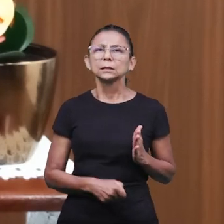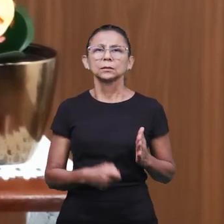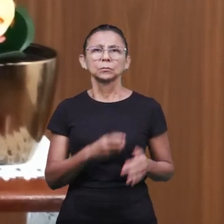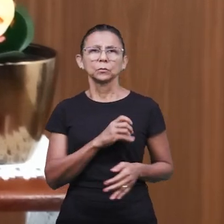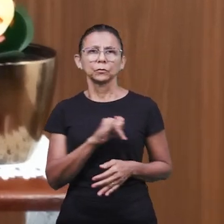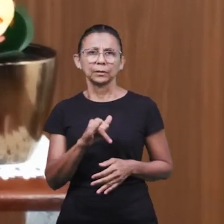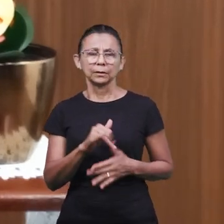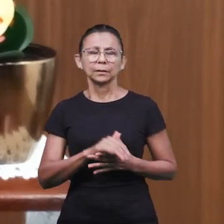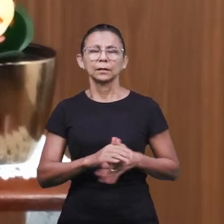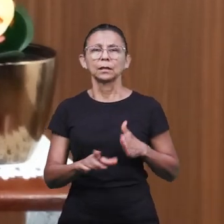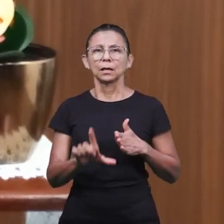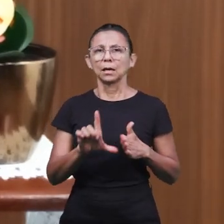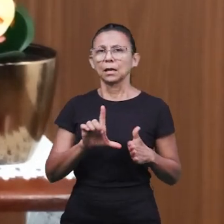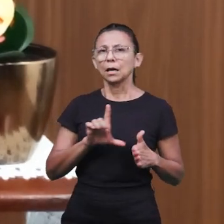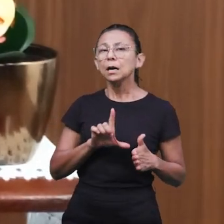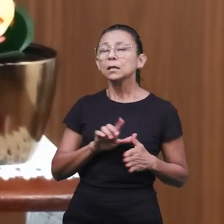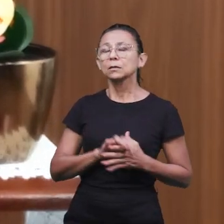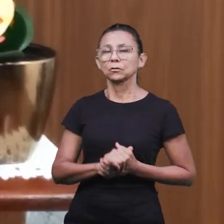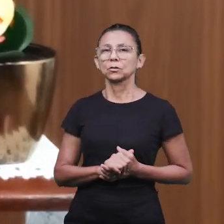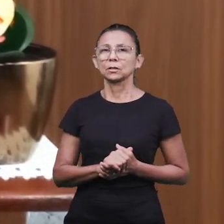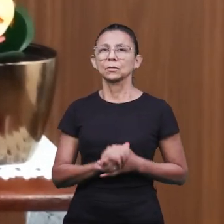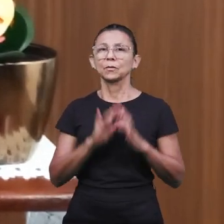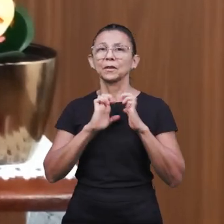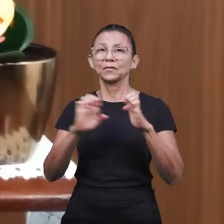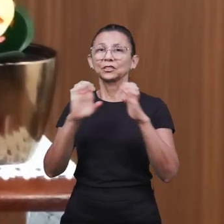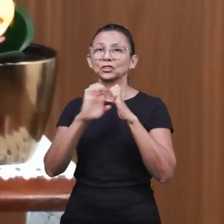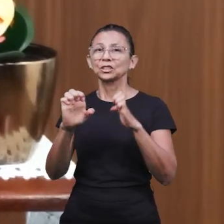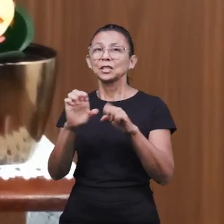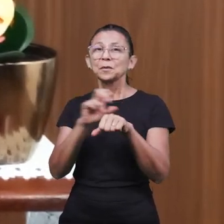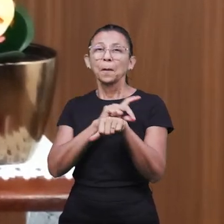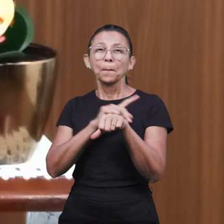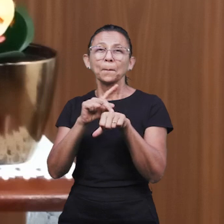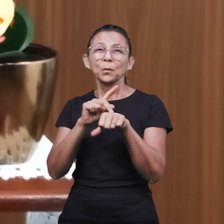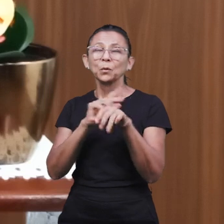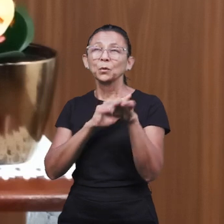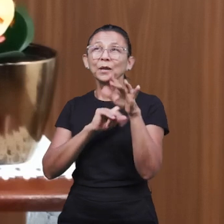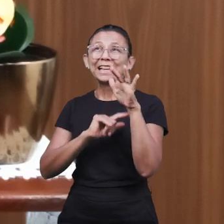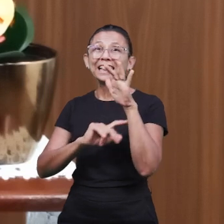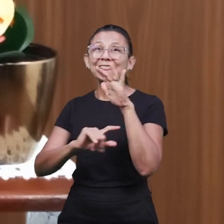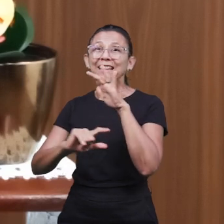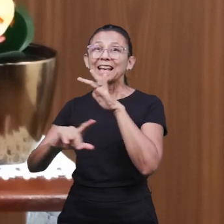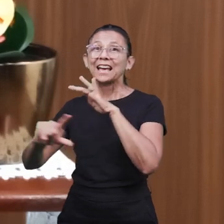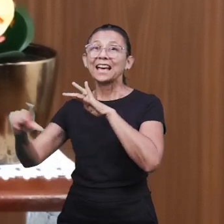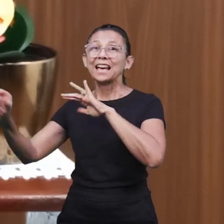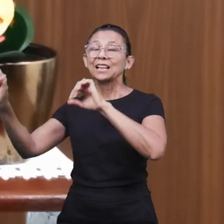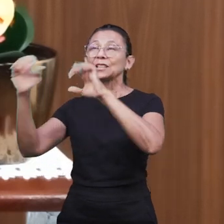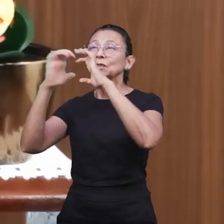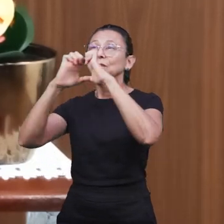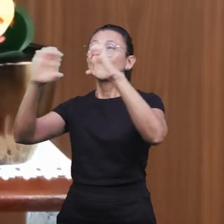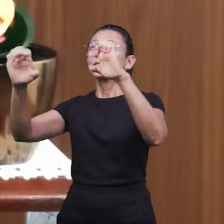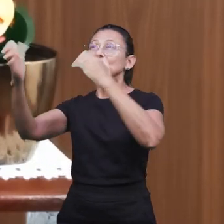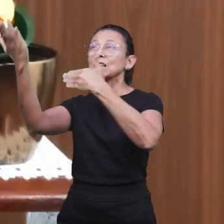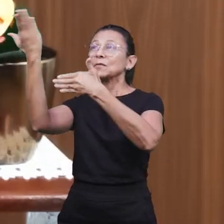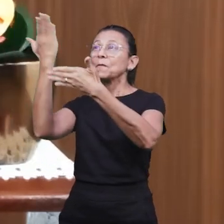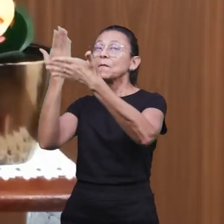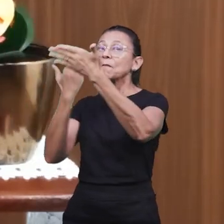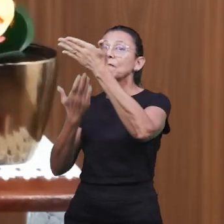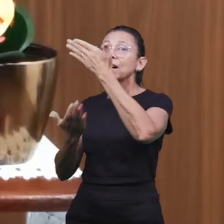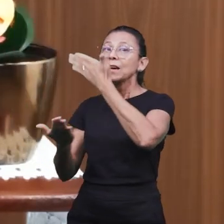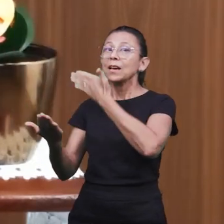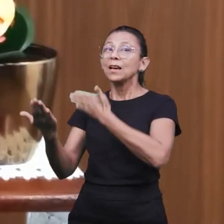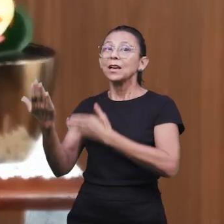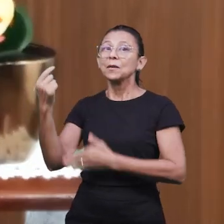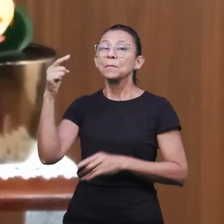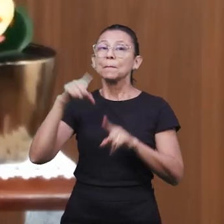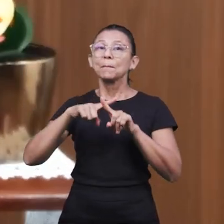corrigi agora, não é? O Evangelho é eterno. Ele vem da eternidade. O cristianismo que está sendo